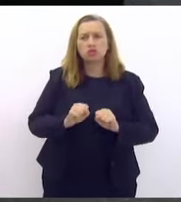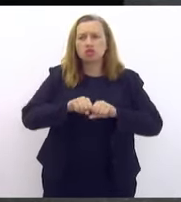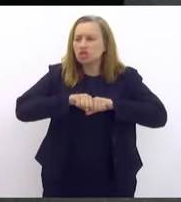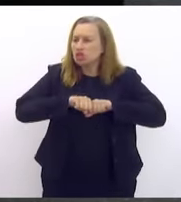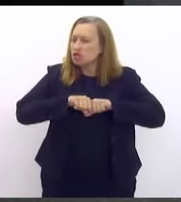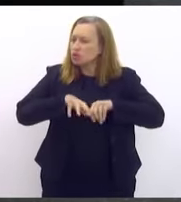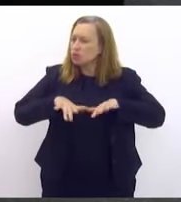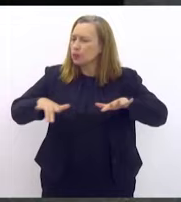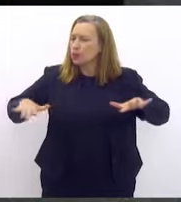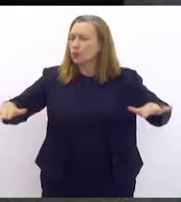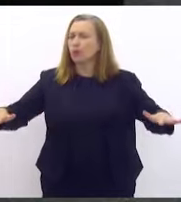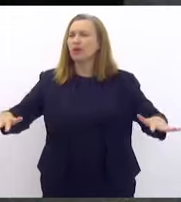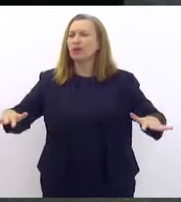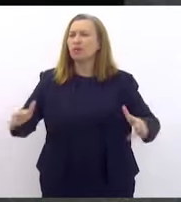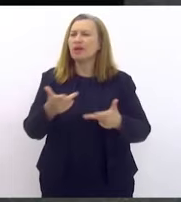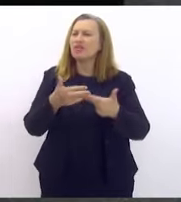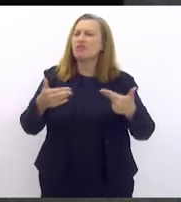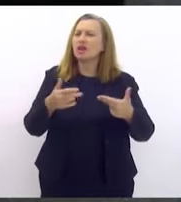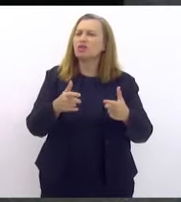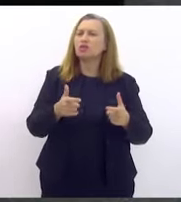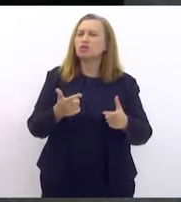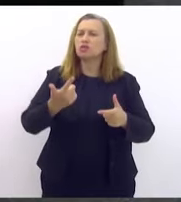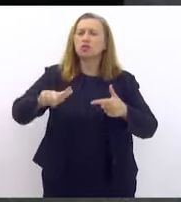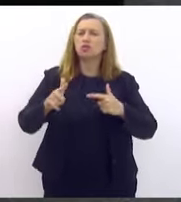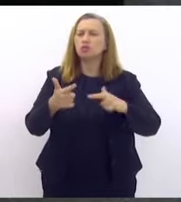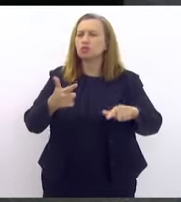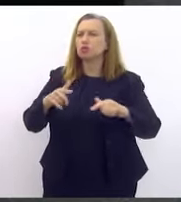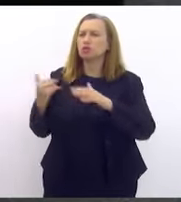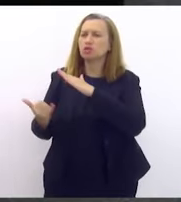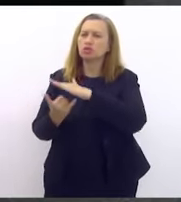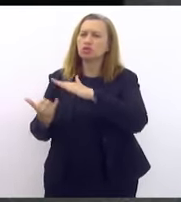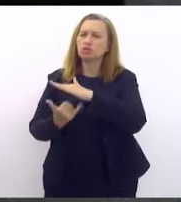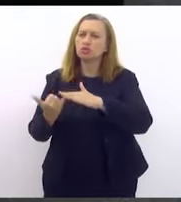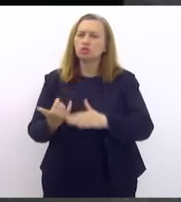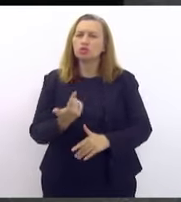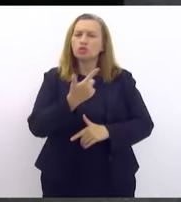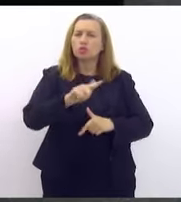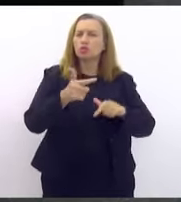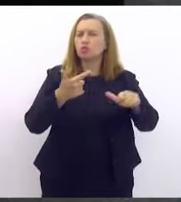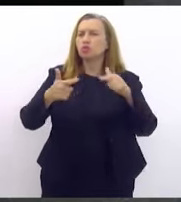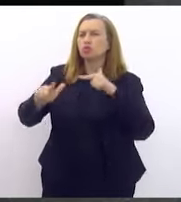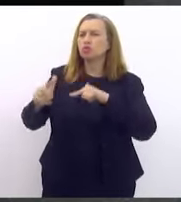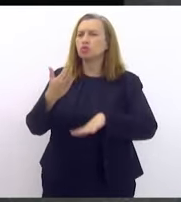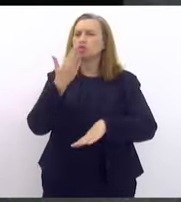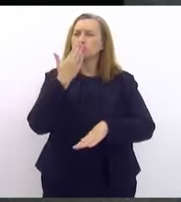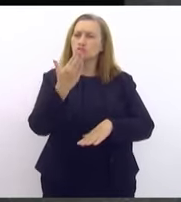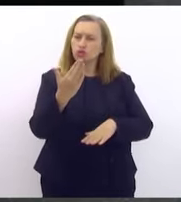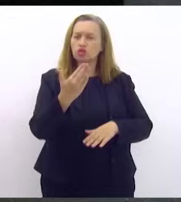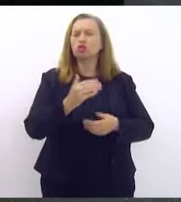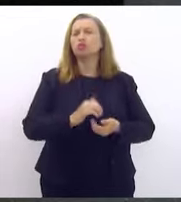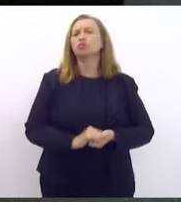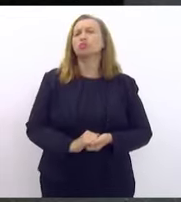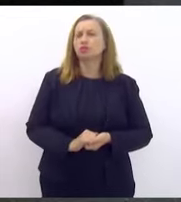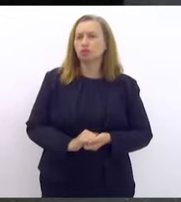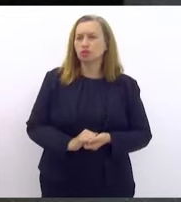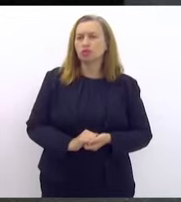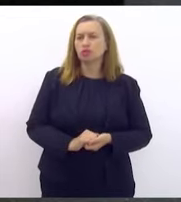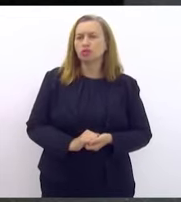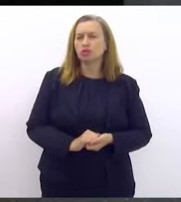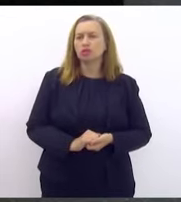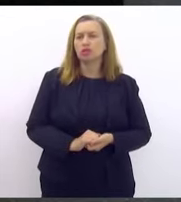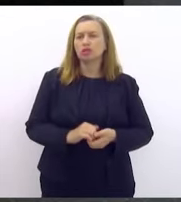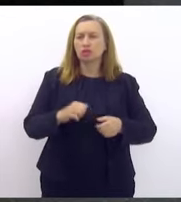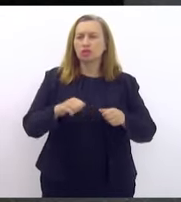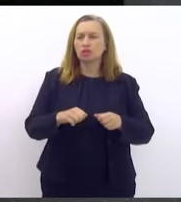estender isso para outras instituições e para outros tipos de causa, para outros tipos de